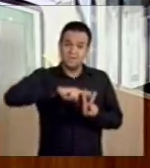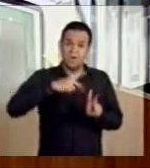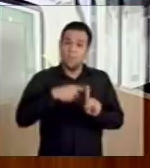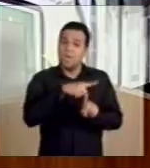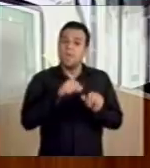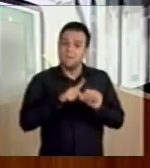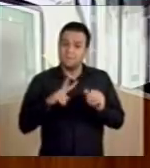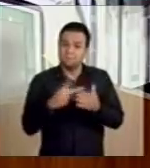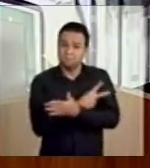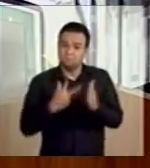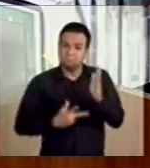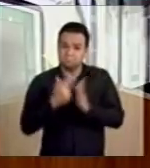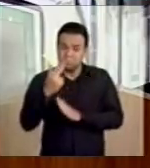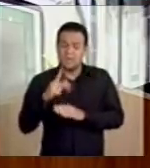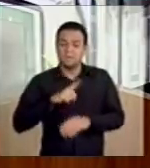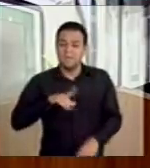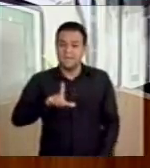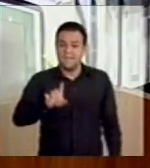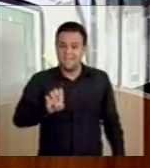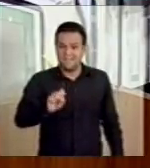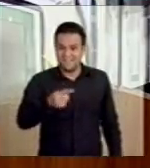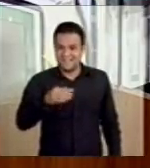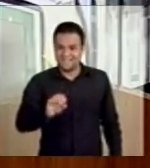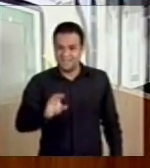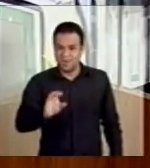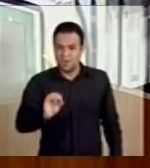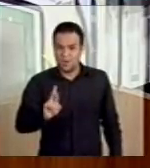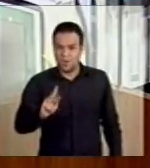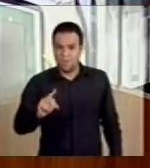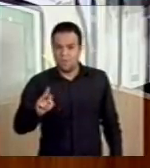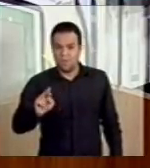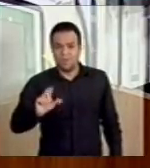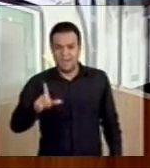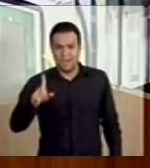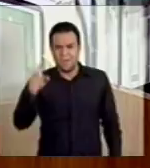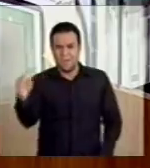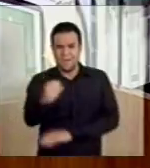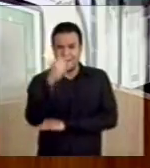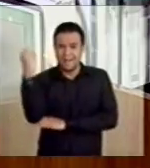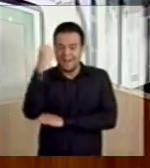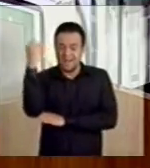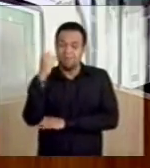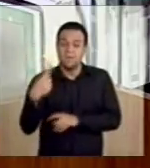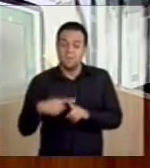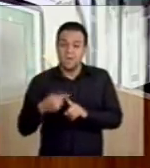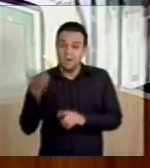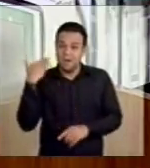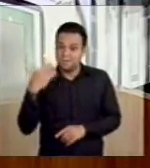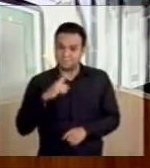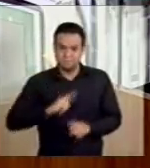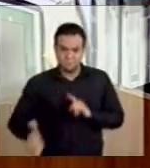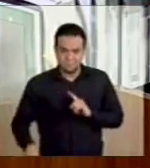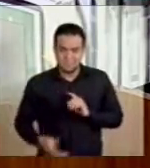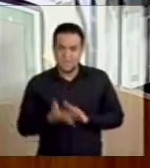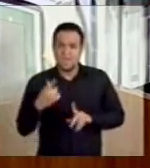do delito de lesões corporais gravíssimas, uma vez que, nessa